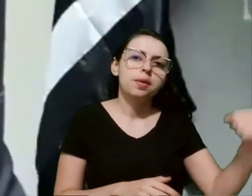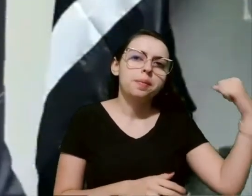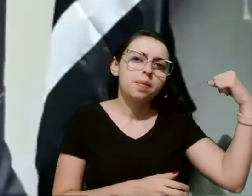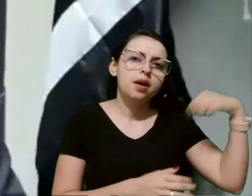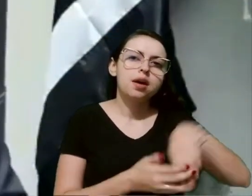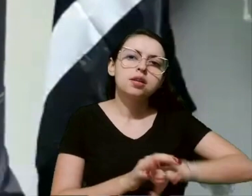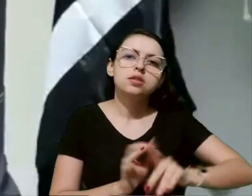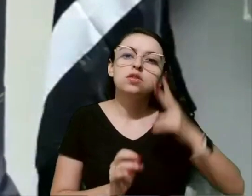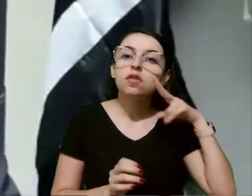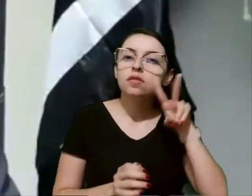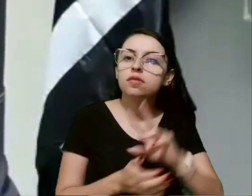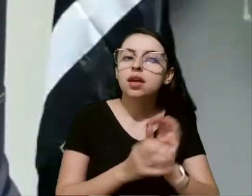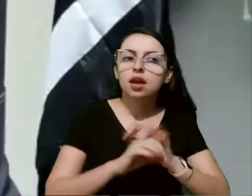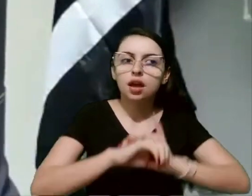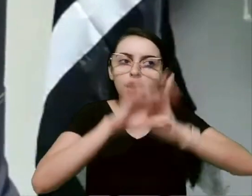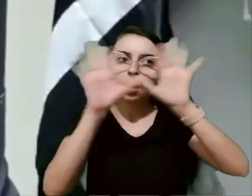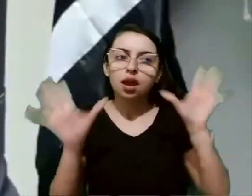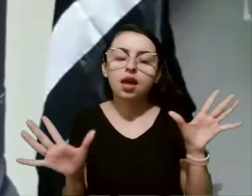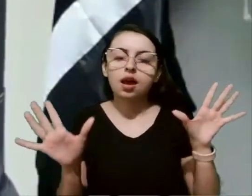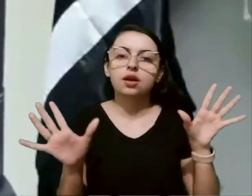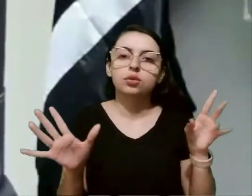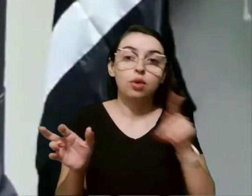ela enxerga de maneira mais clara